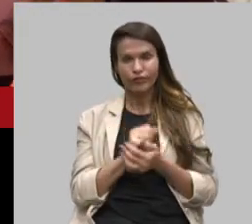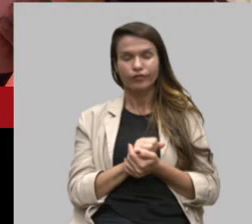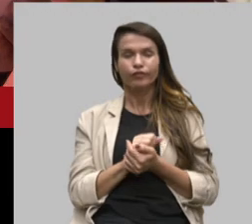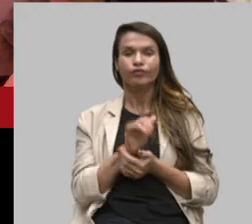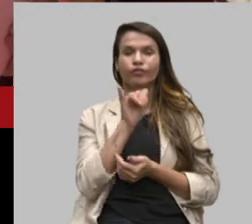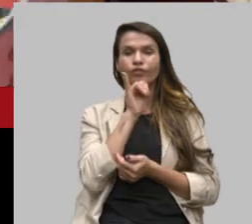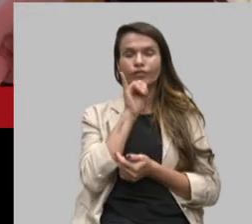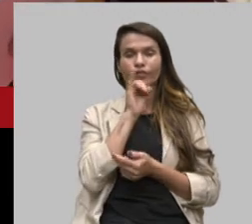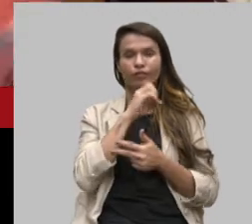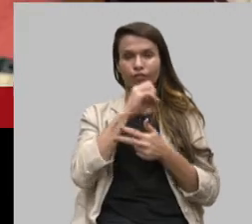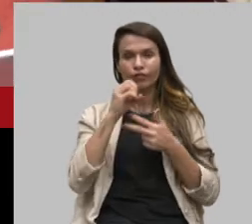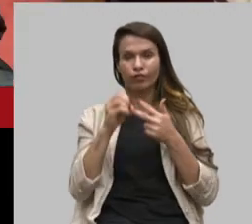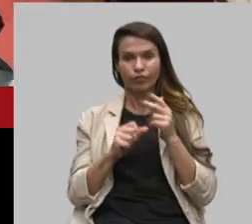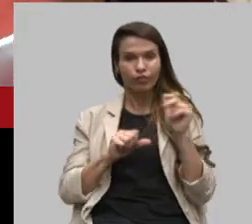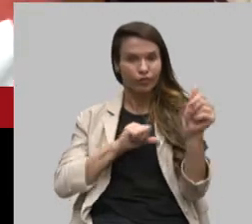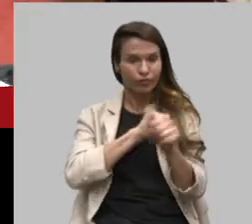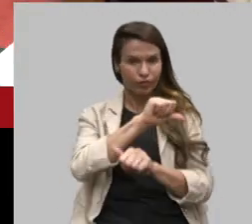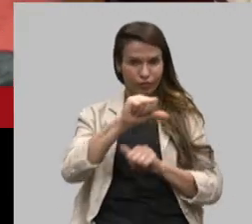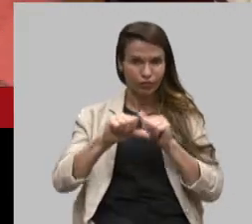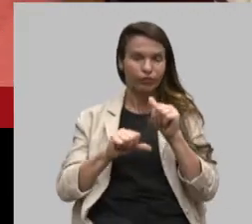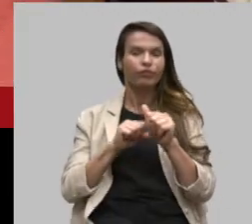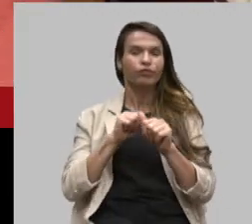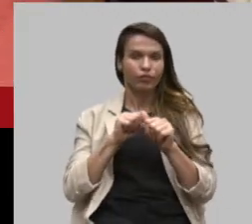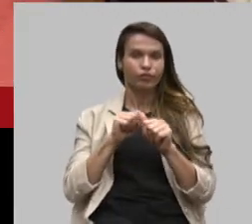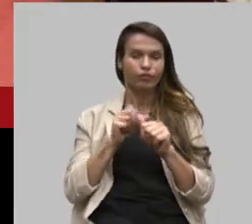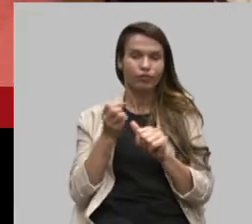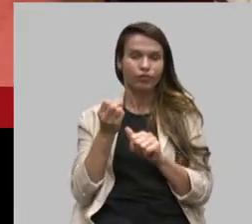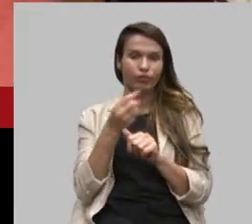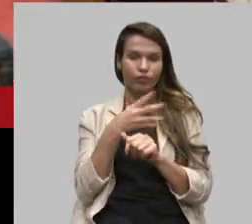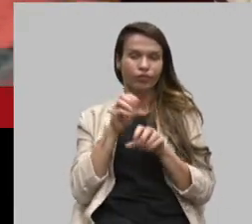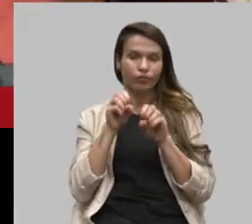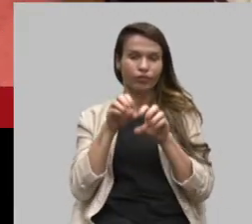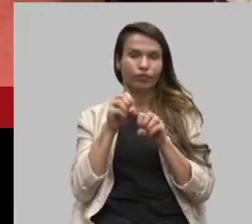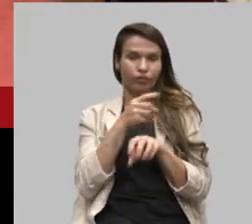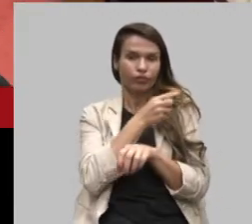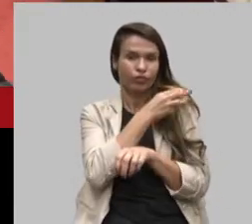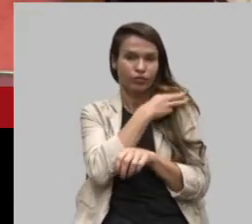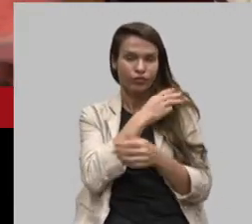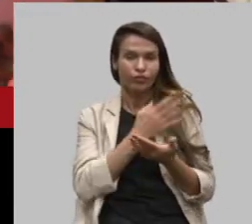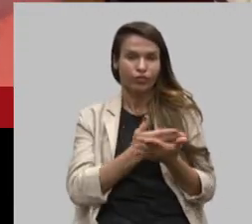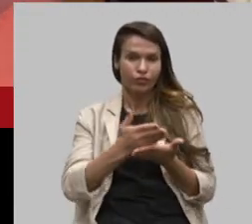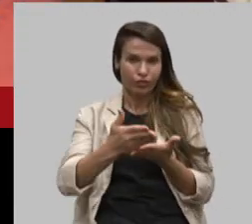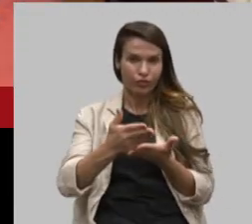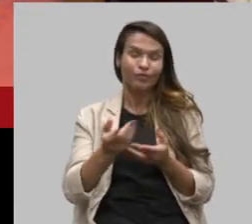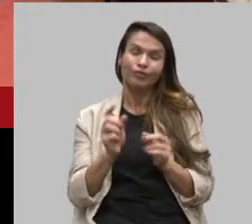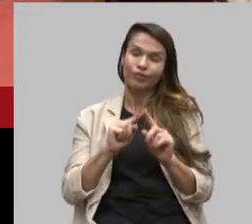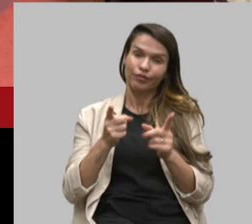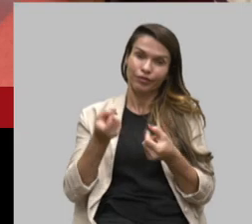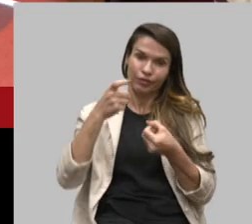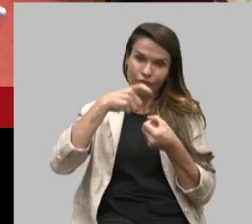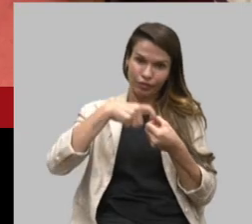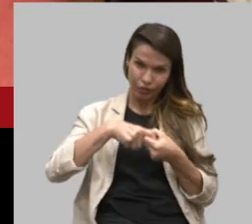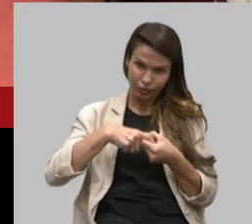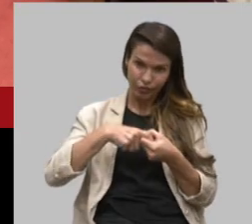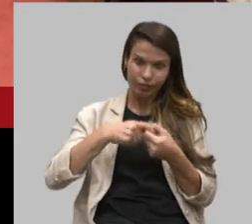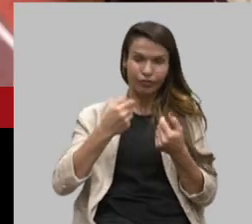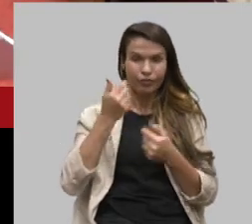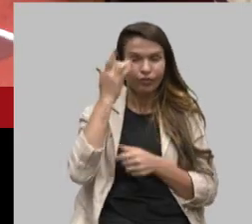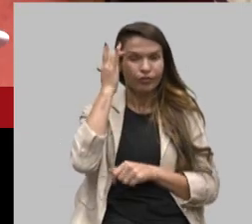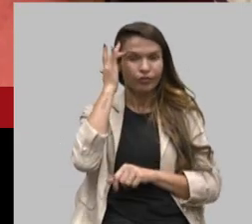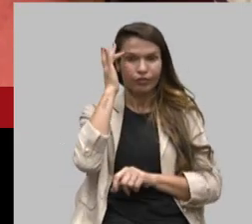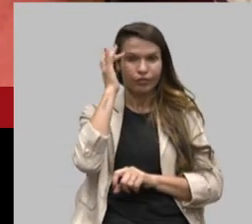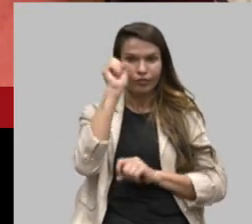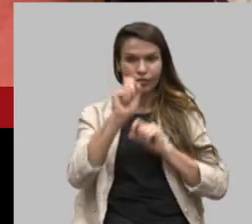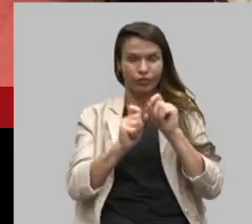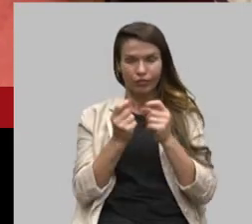Enem mudou né ele ia mudar quando o enso novo ensino médio entrou porém aí voltou Então eu acho que eu sou